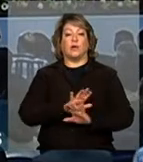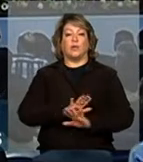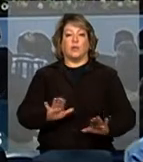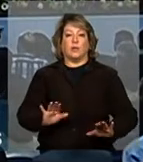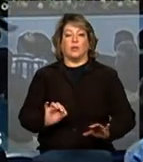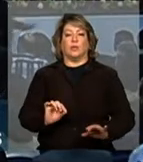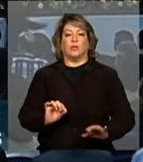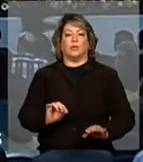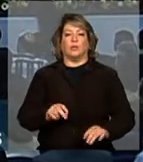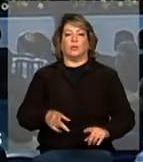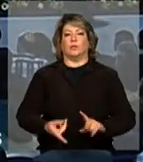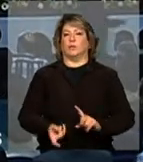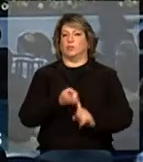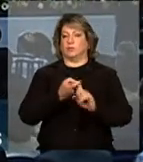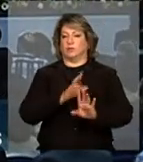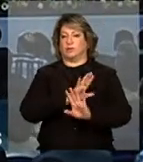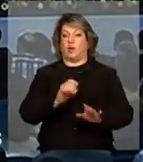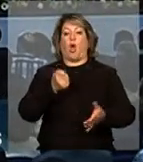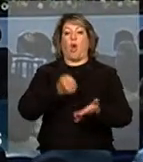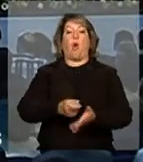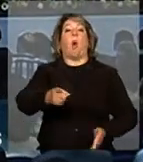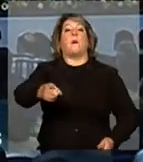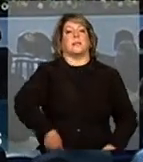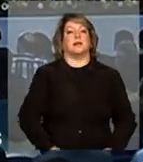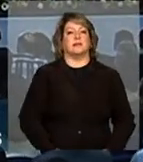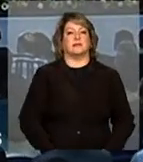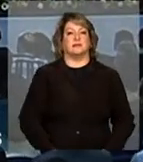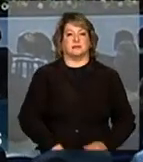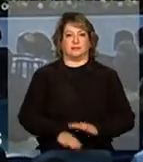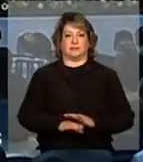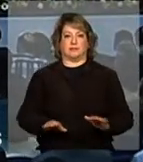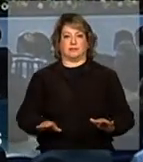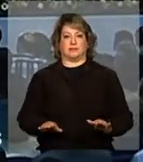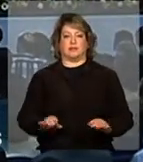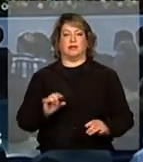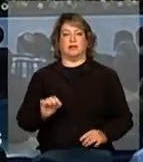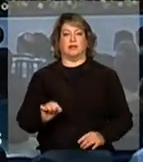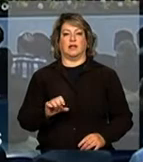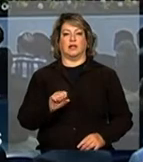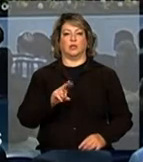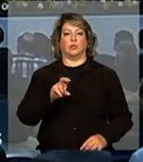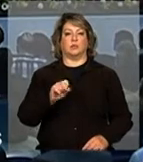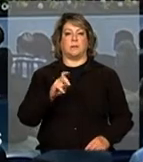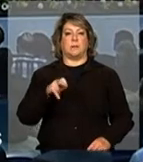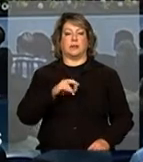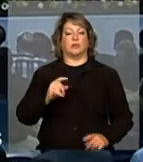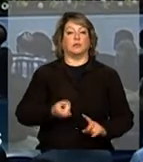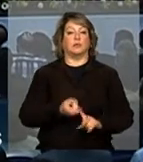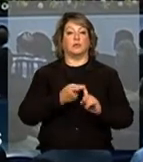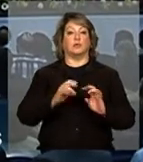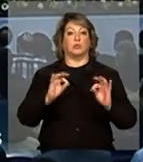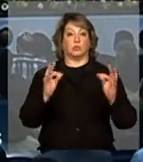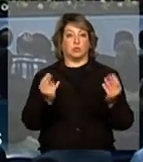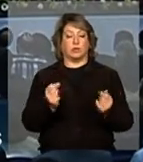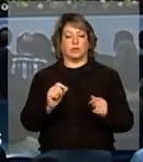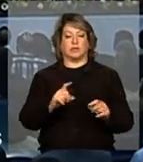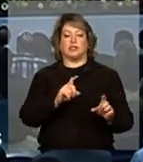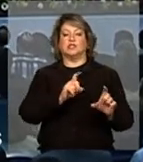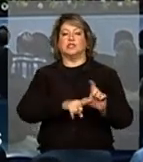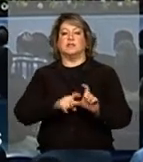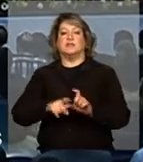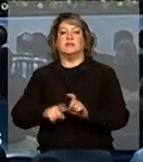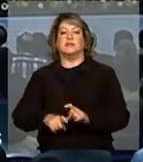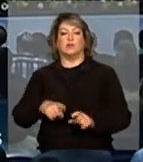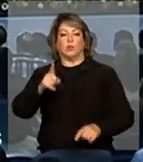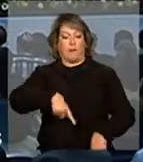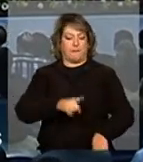estão suspensas as cobranças feitas, a suspensão das execuções das dívidas, dos